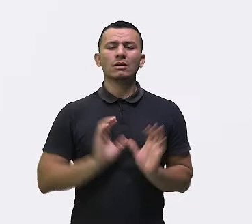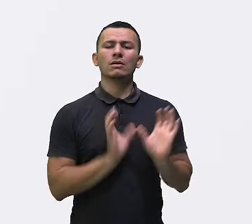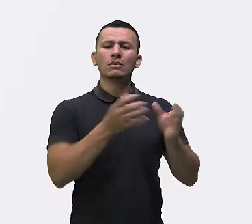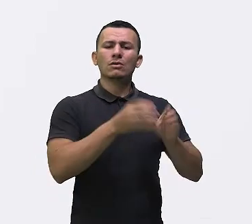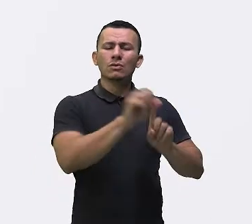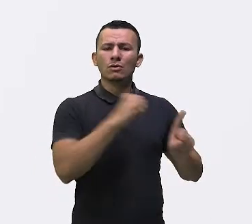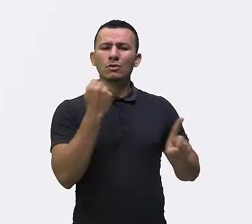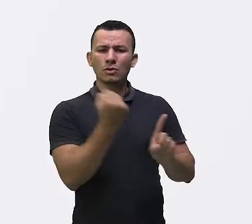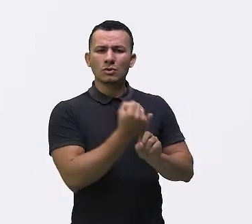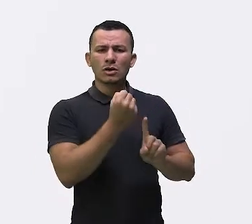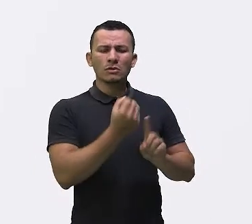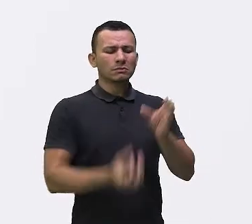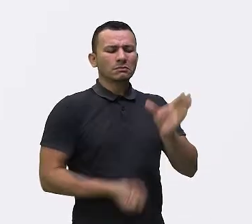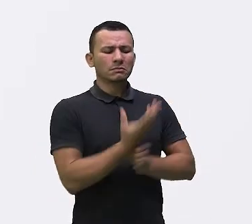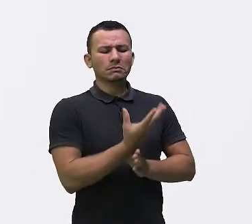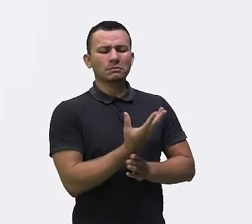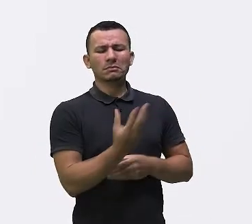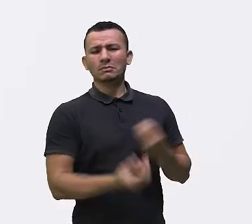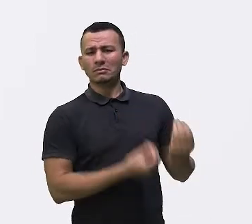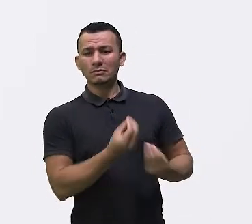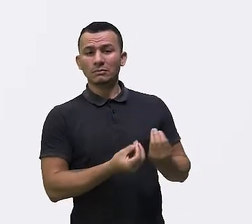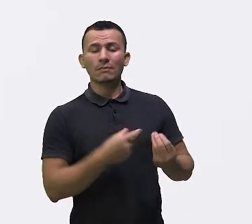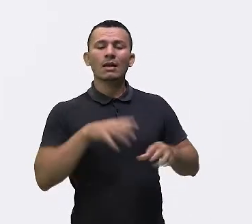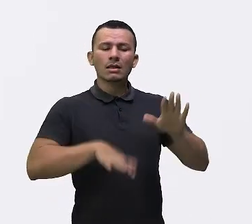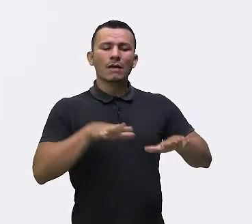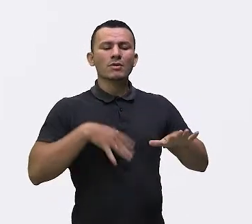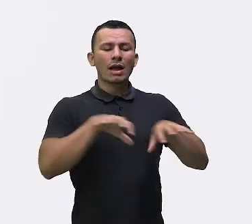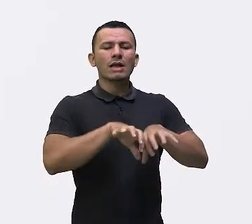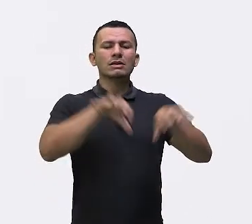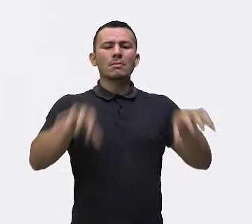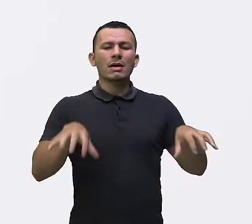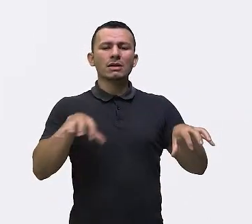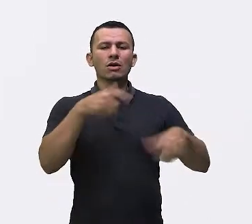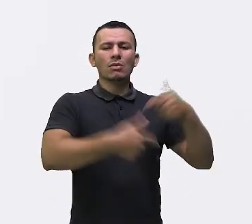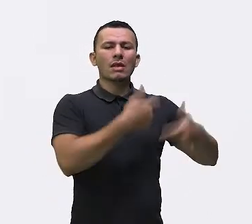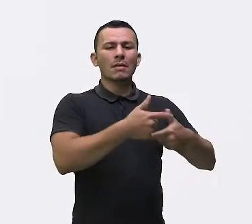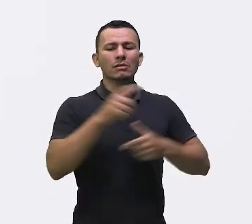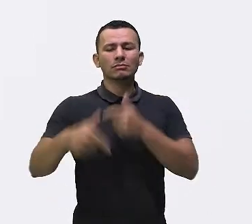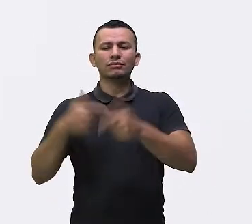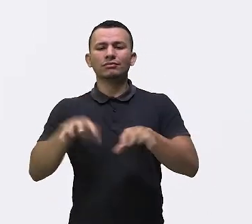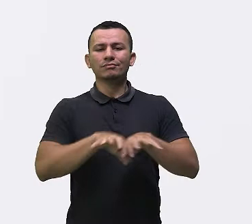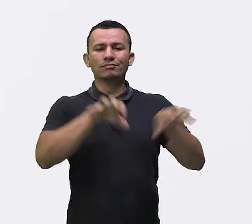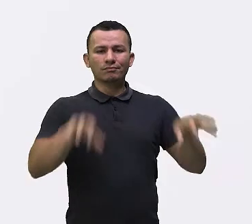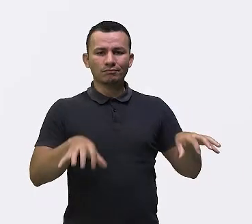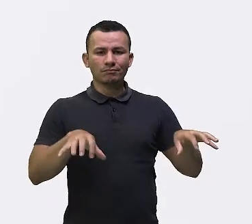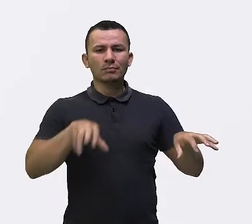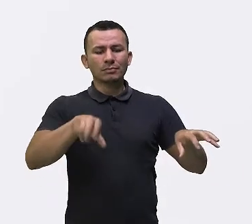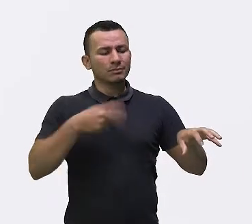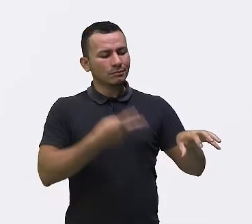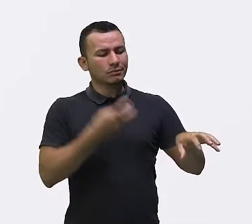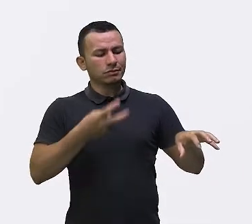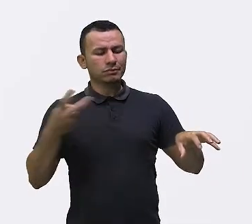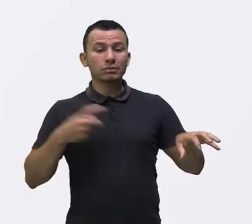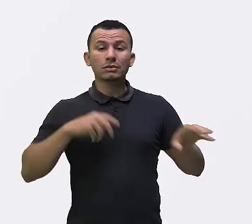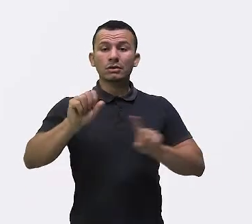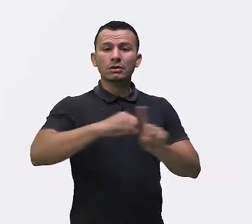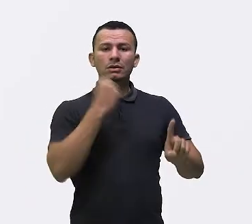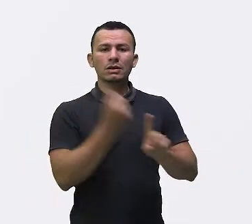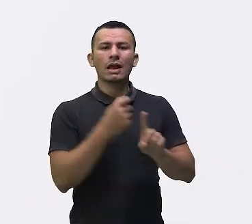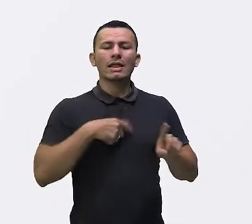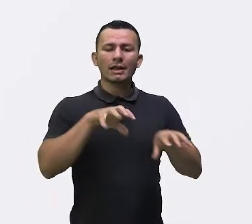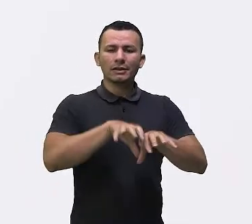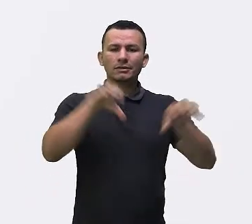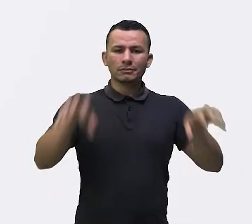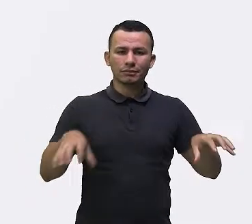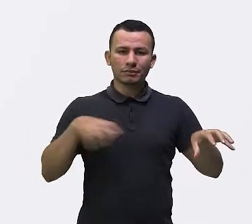sociais surgem a partir da divisão social do trabalho. Em razão dela, a sociedade se divide